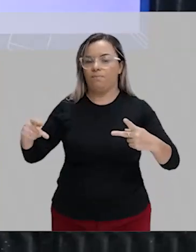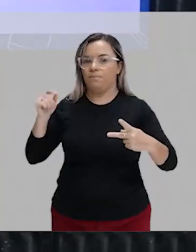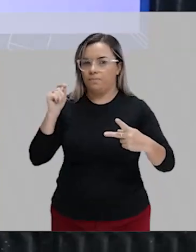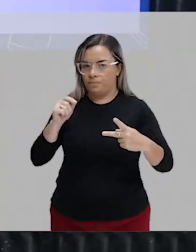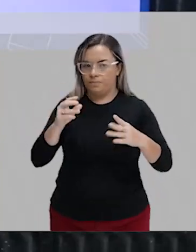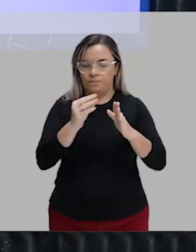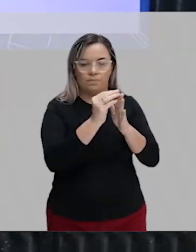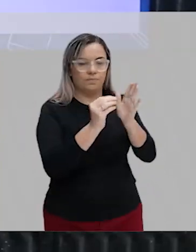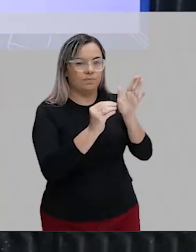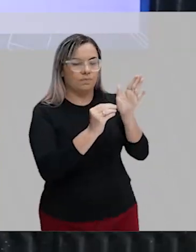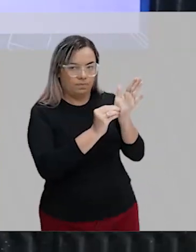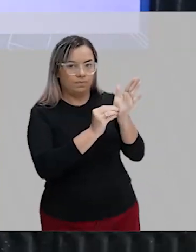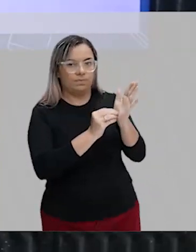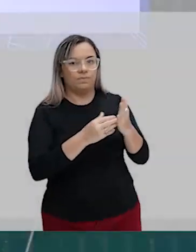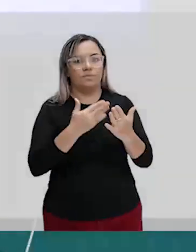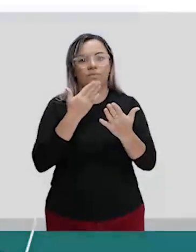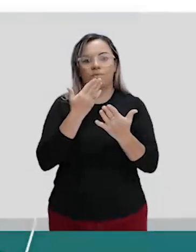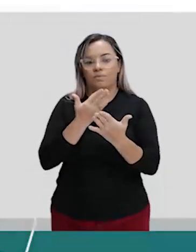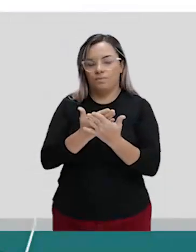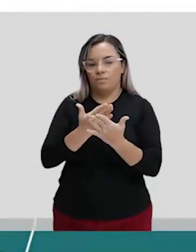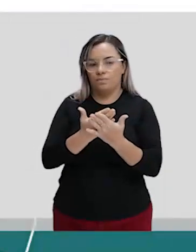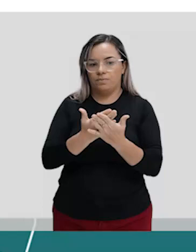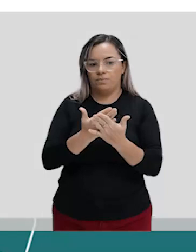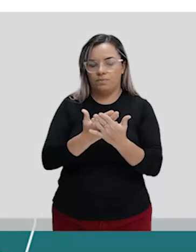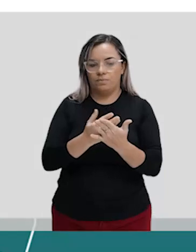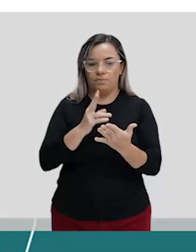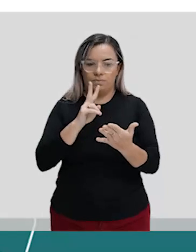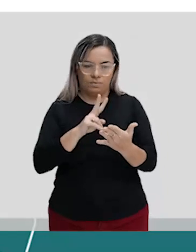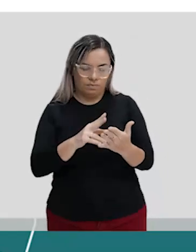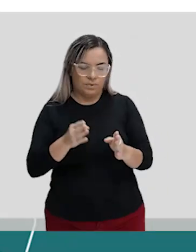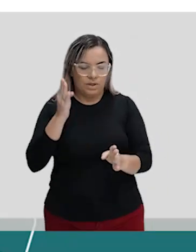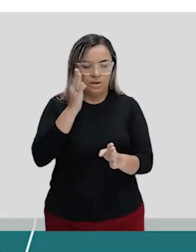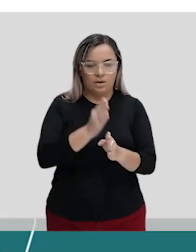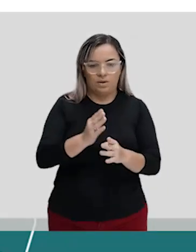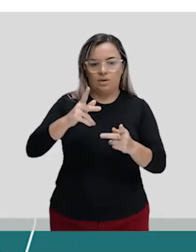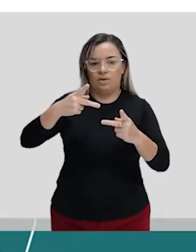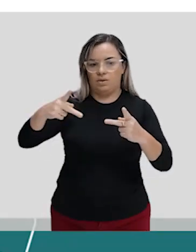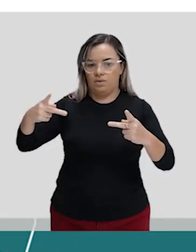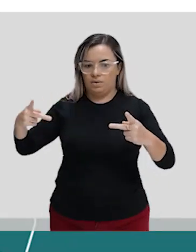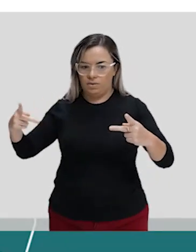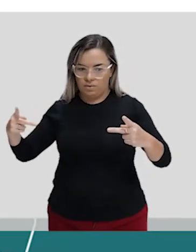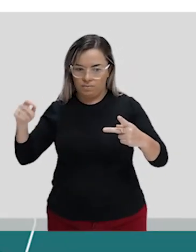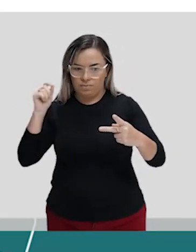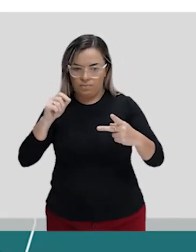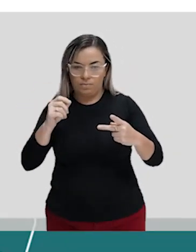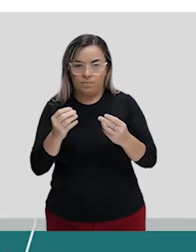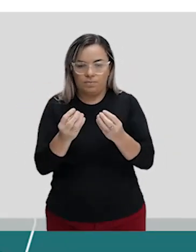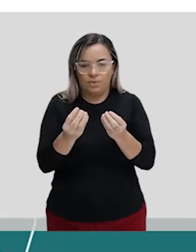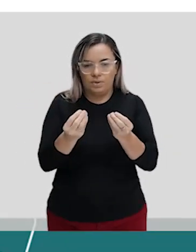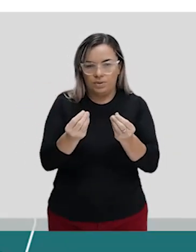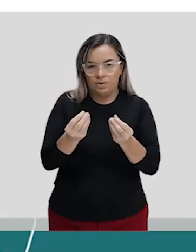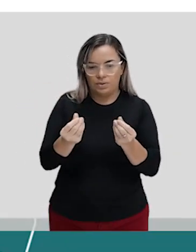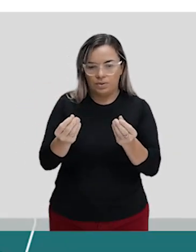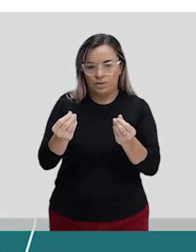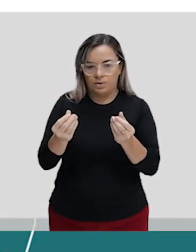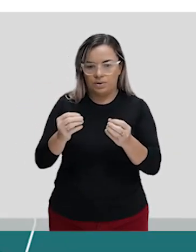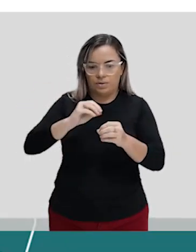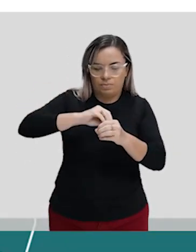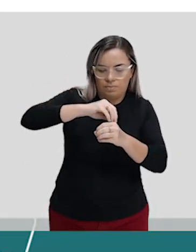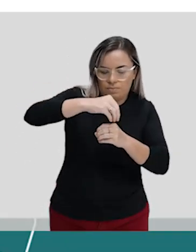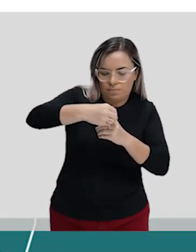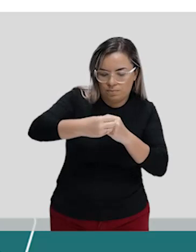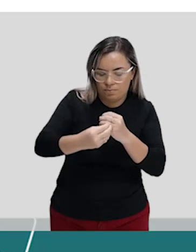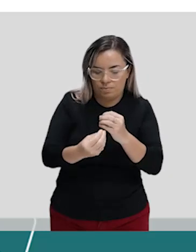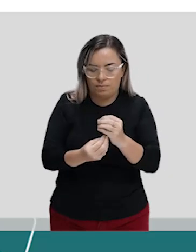nesse assunto, nós vamos trabalhar, vamos ver um pouco sobre a descoberta das proteínas, vou falar um pouco sobre a composição